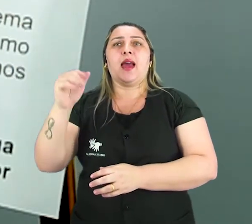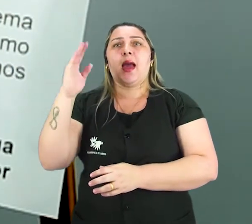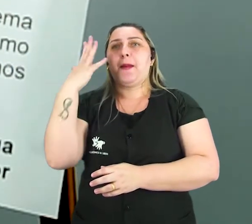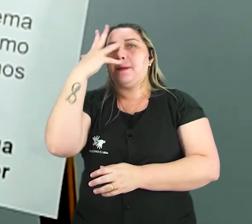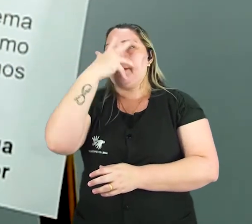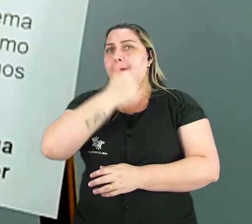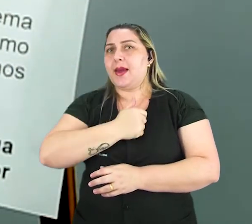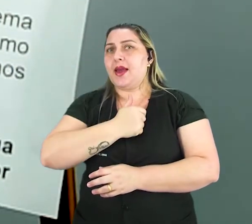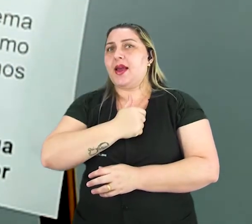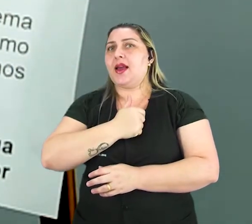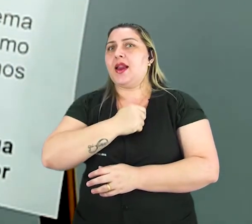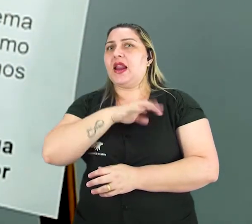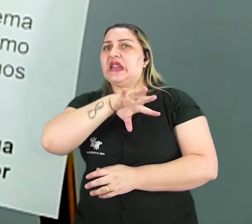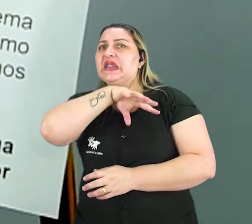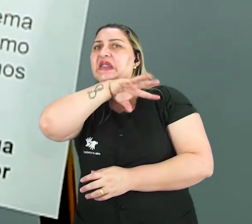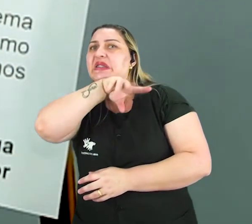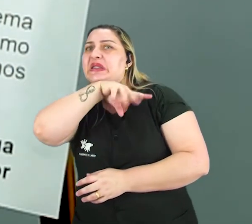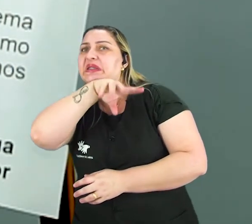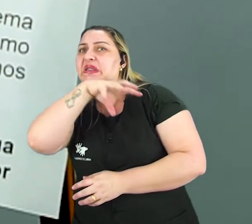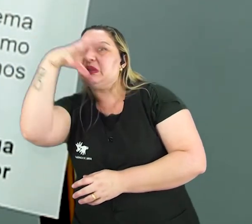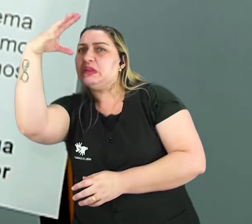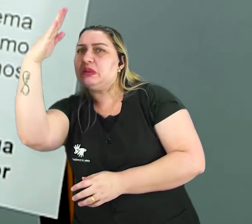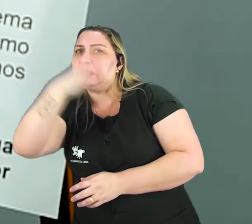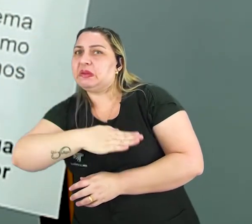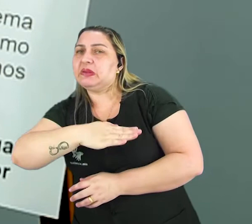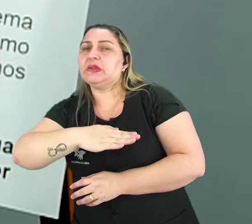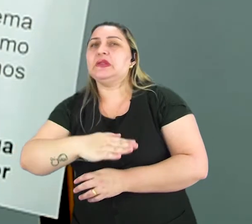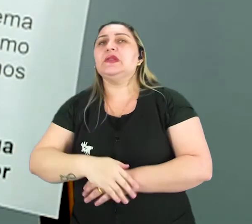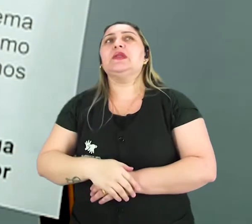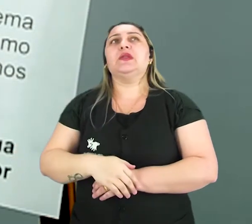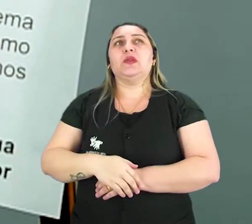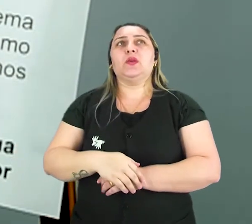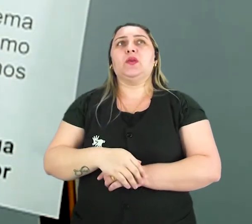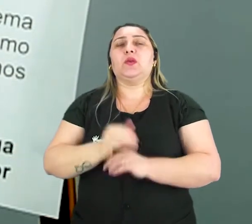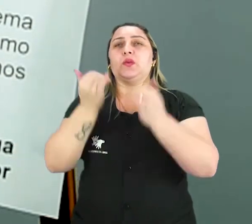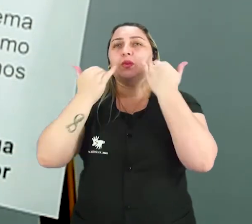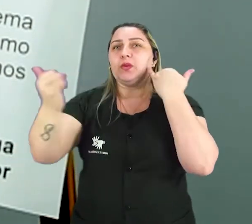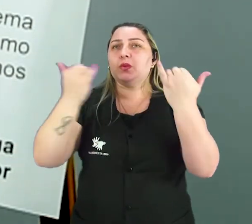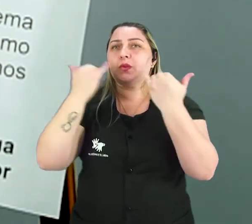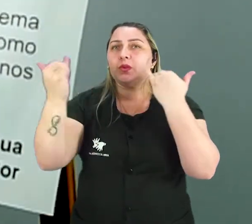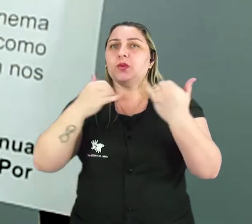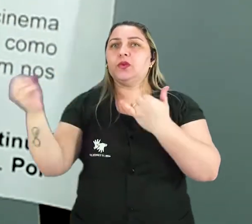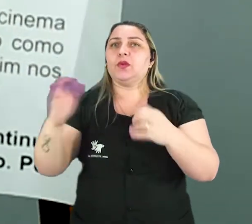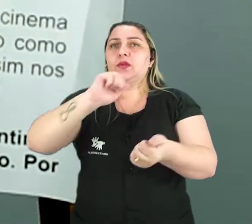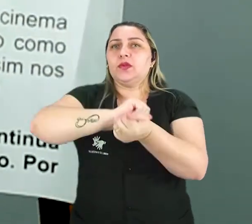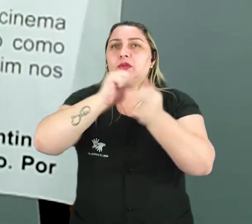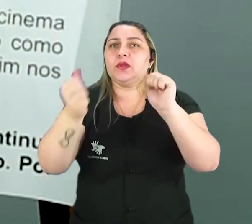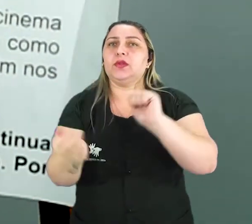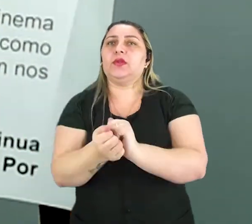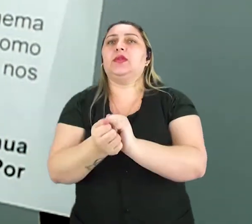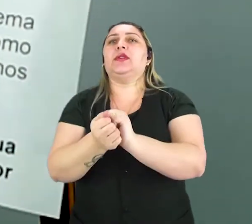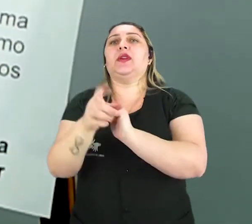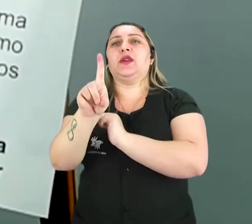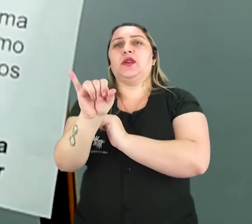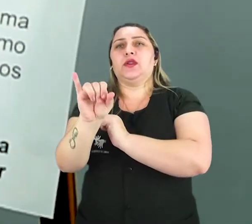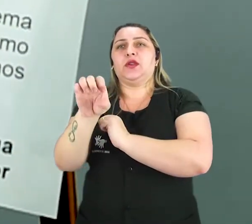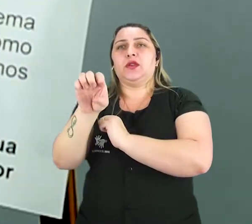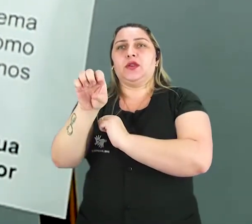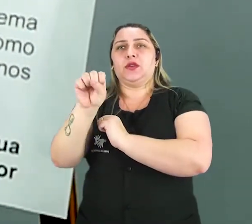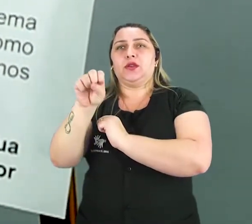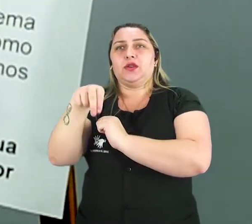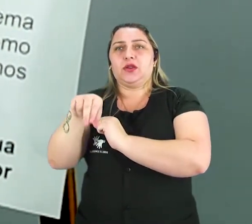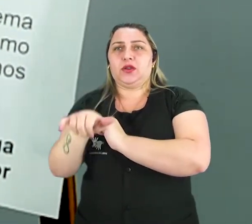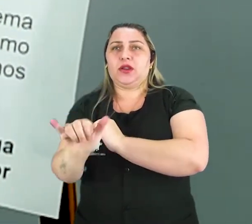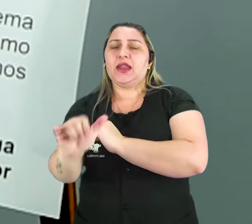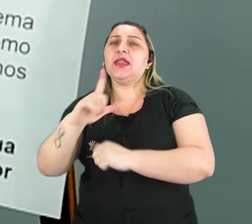Fera, que rendeu mais de 1 bilhão em bilheteria, e o anúncio de novas adaptações da Disney com atores,